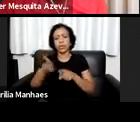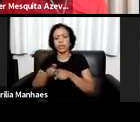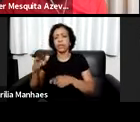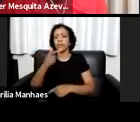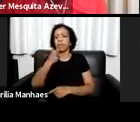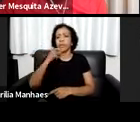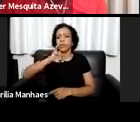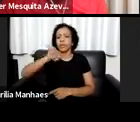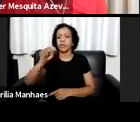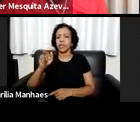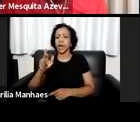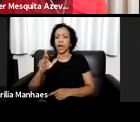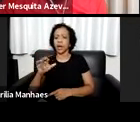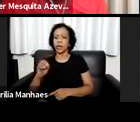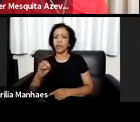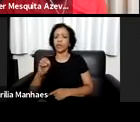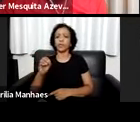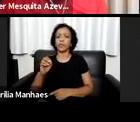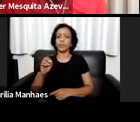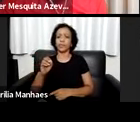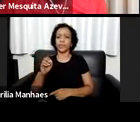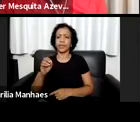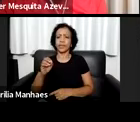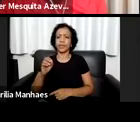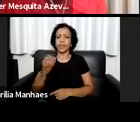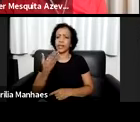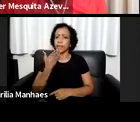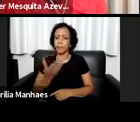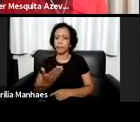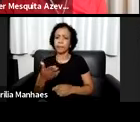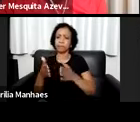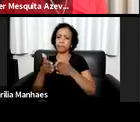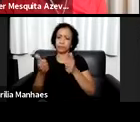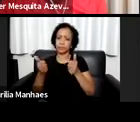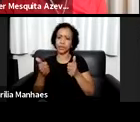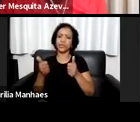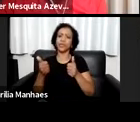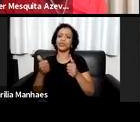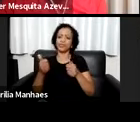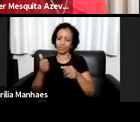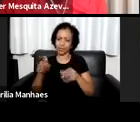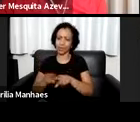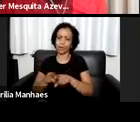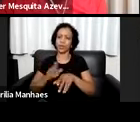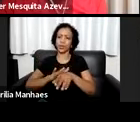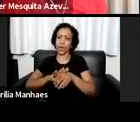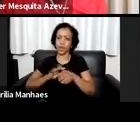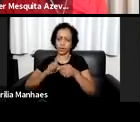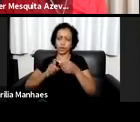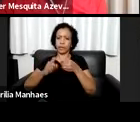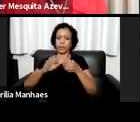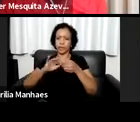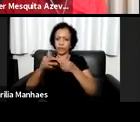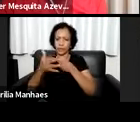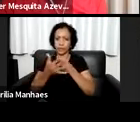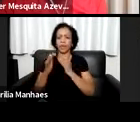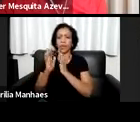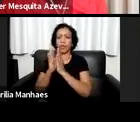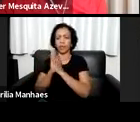missões aí da igreja, a irmã Priscila, ela está com coronavírus, eles estão em casa, eu peço, a gente está orando por